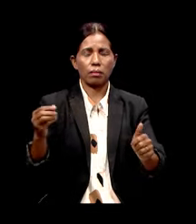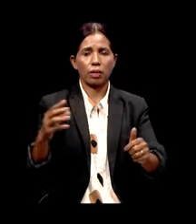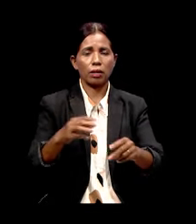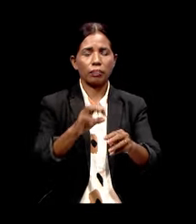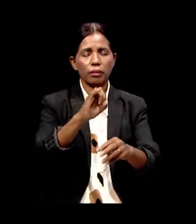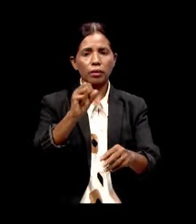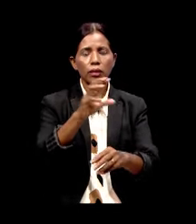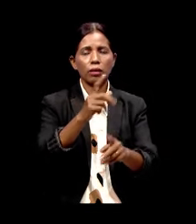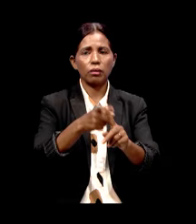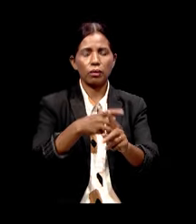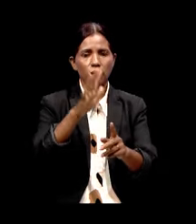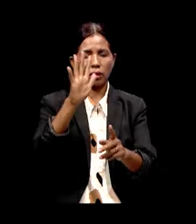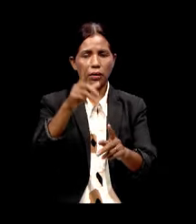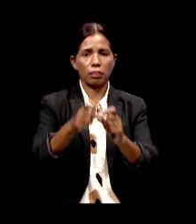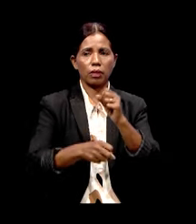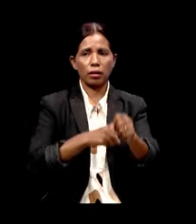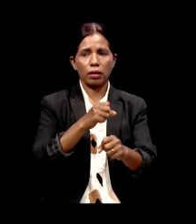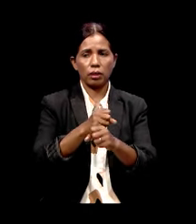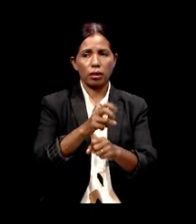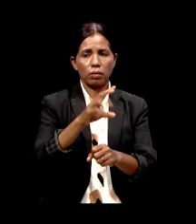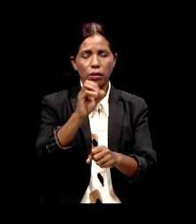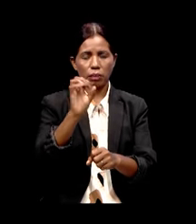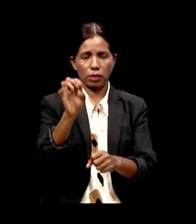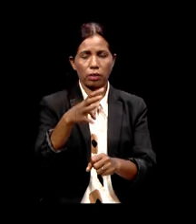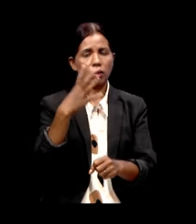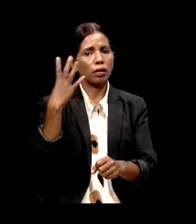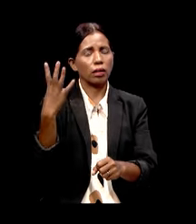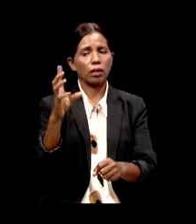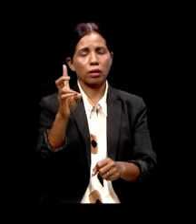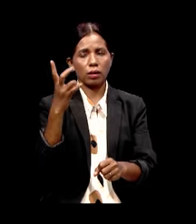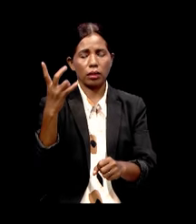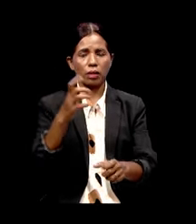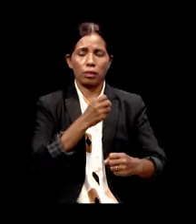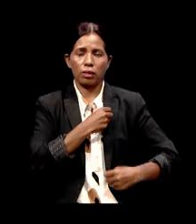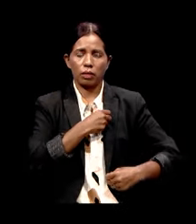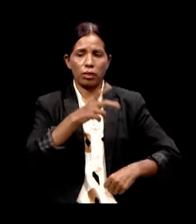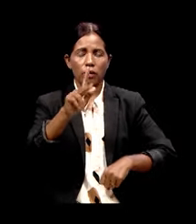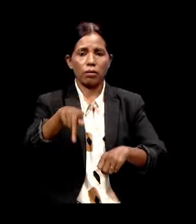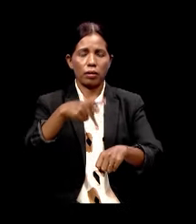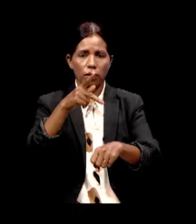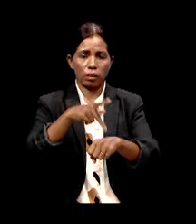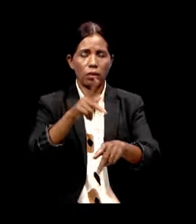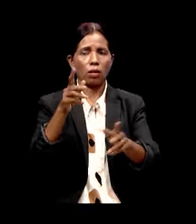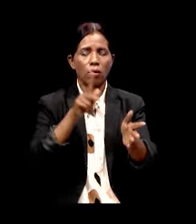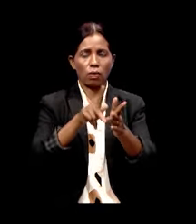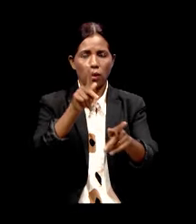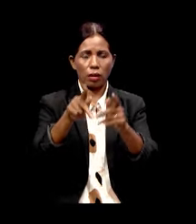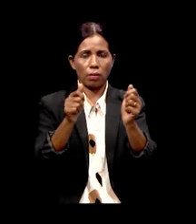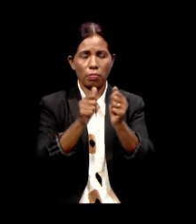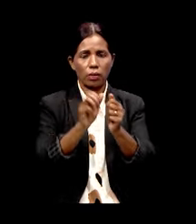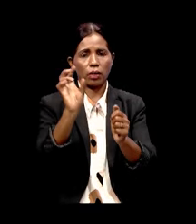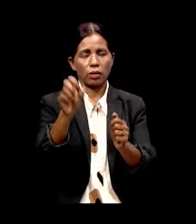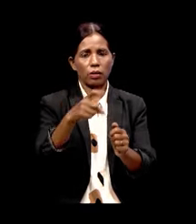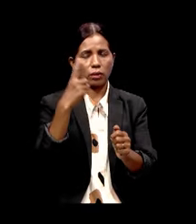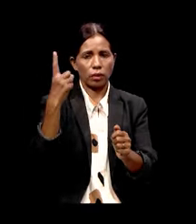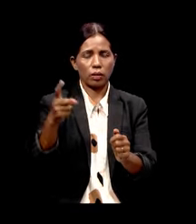durante fulan lima iha tinan rihun rua sanulu resin hitu hafu in force armada filipina oho combatente na sanulu resinida iha